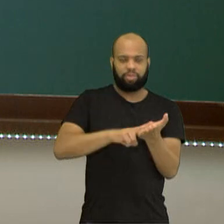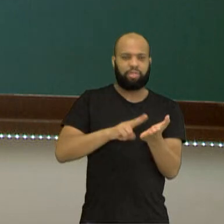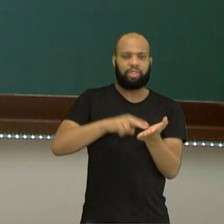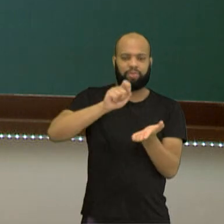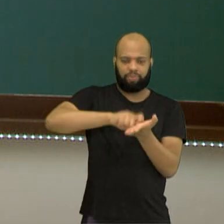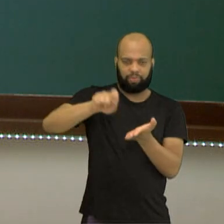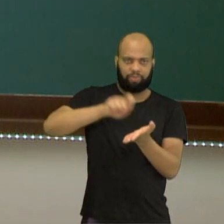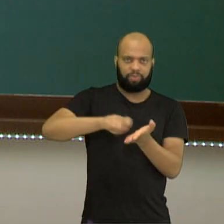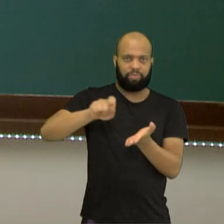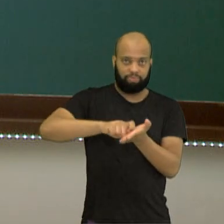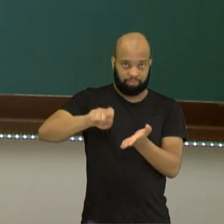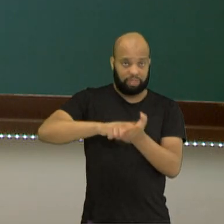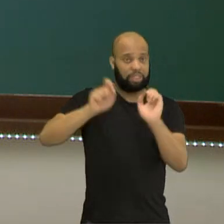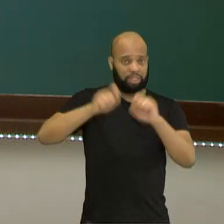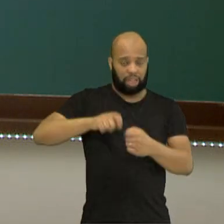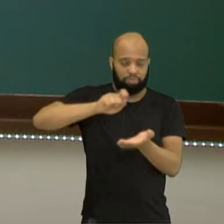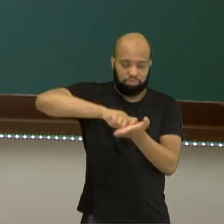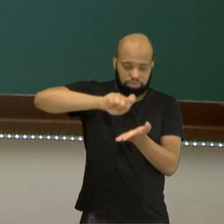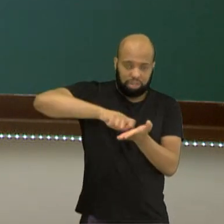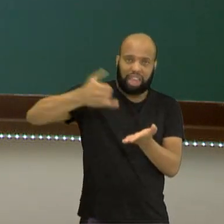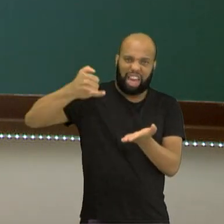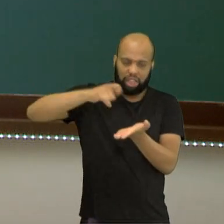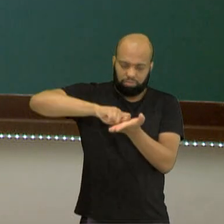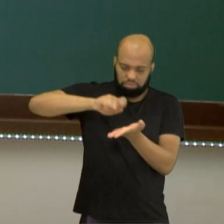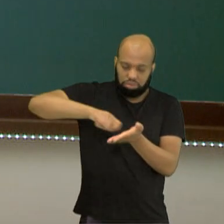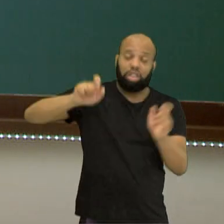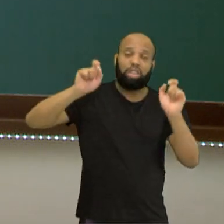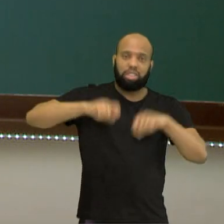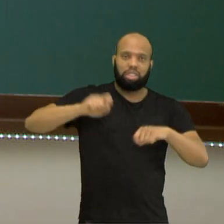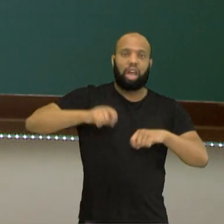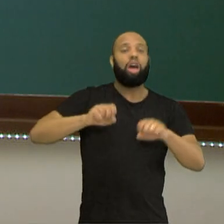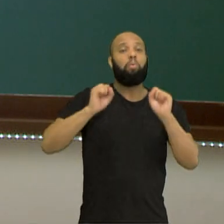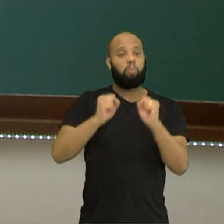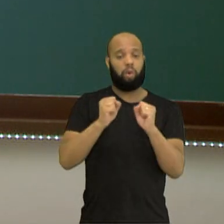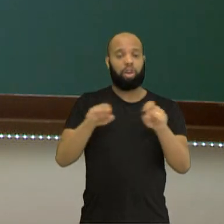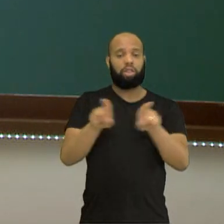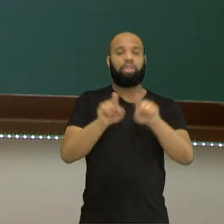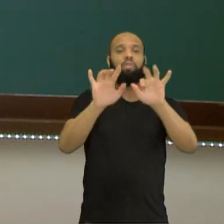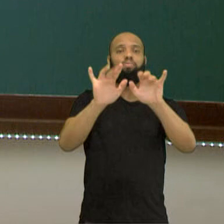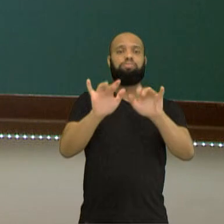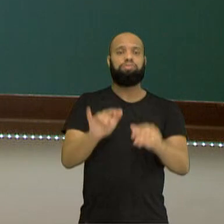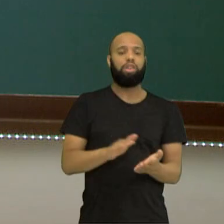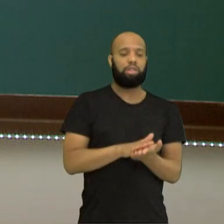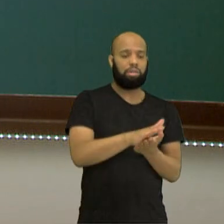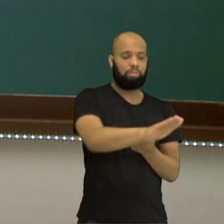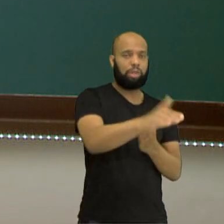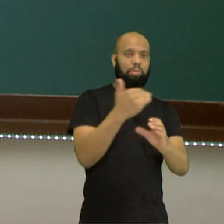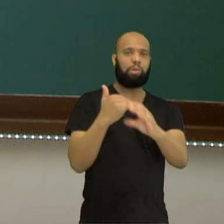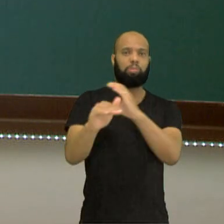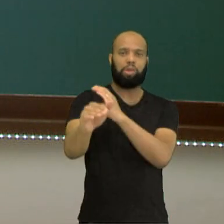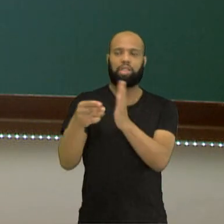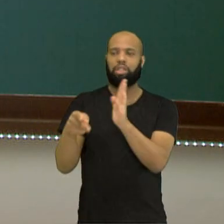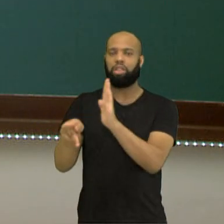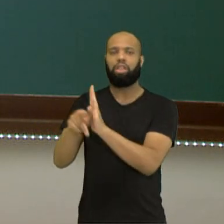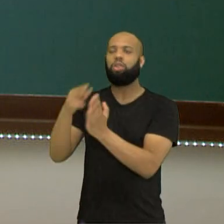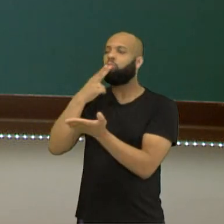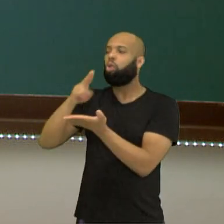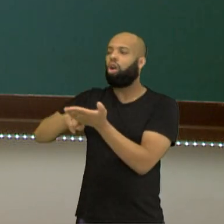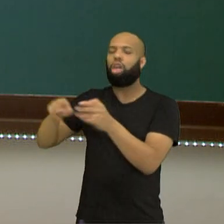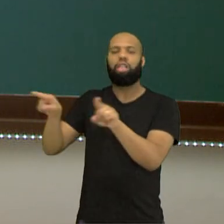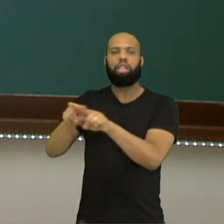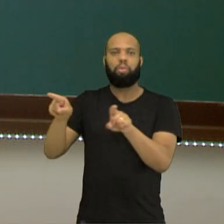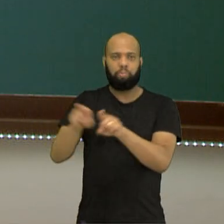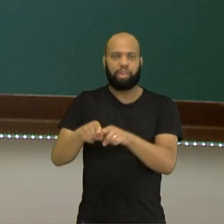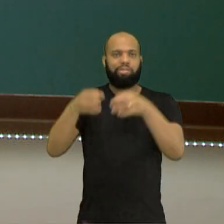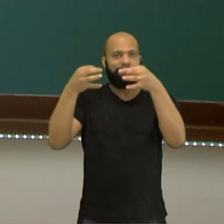escrita, manuscrita também, se for o caso, né? Pode ser digitada, encaminhada pelos correios, envelopada, tudo